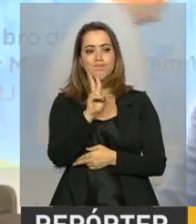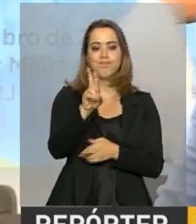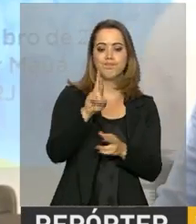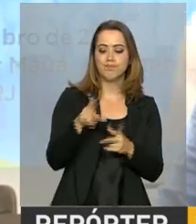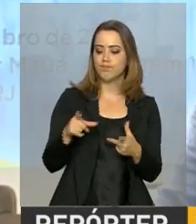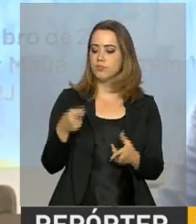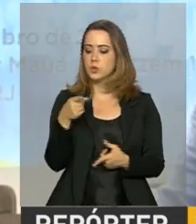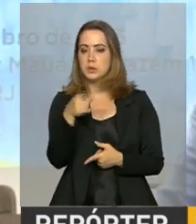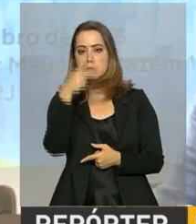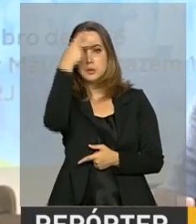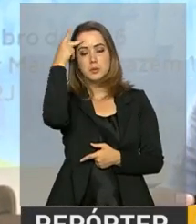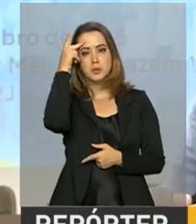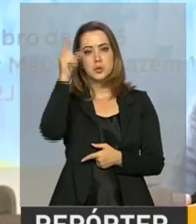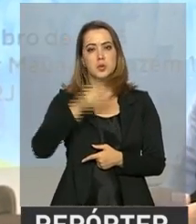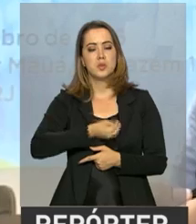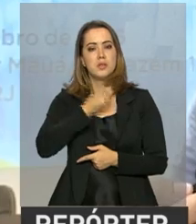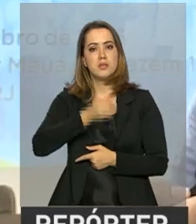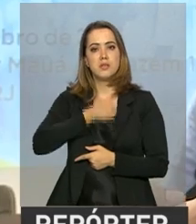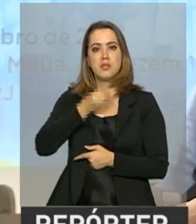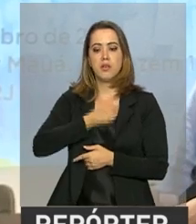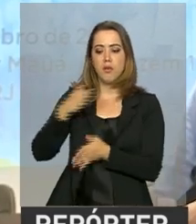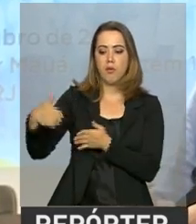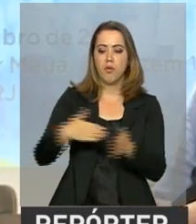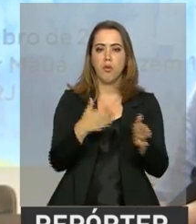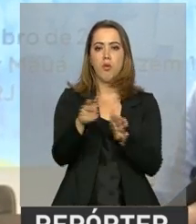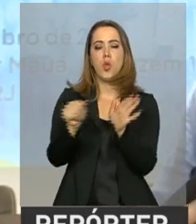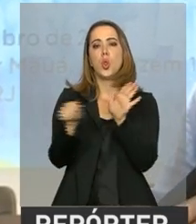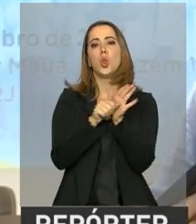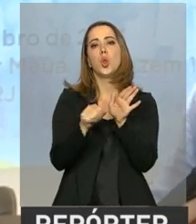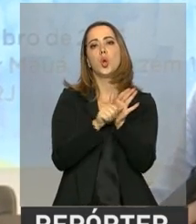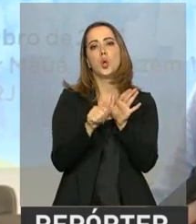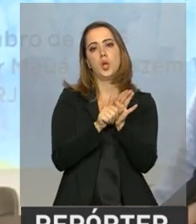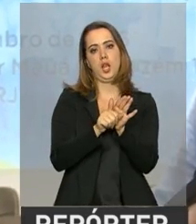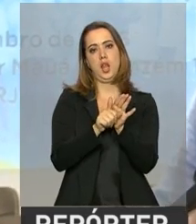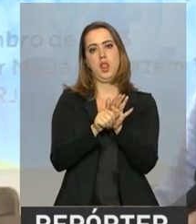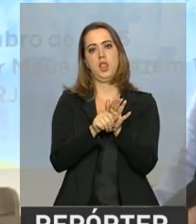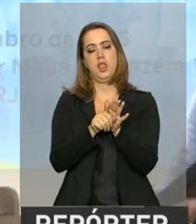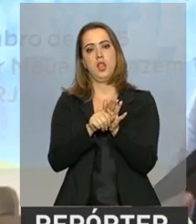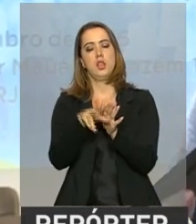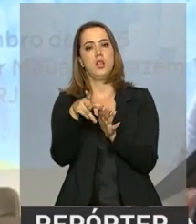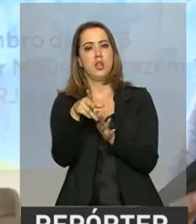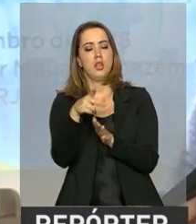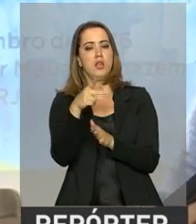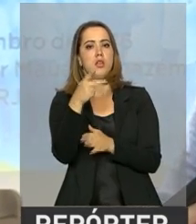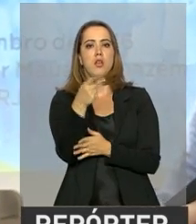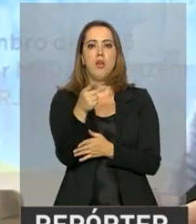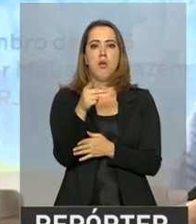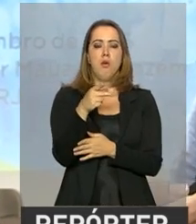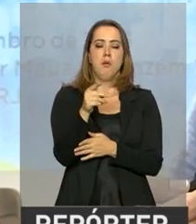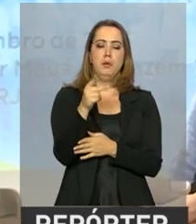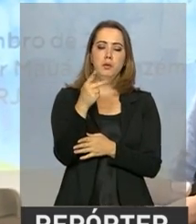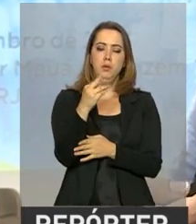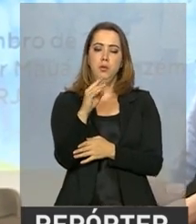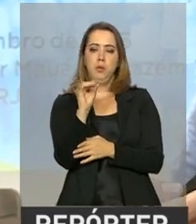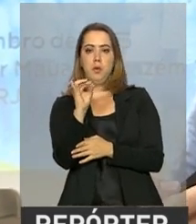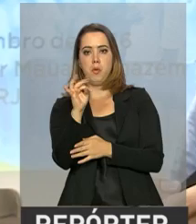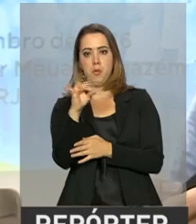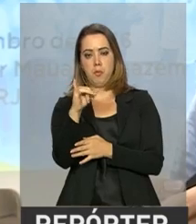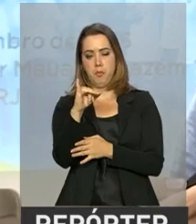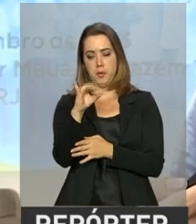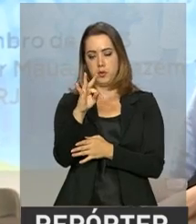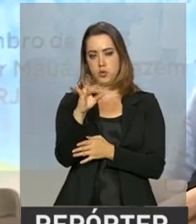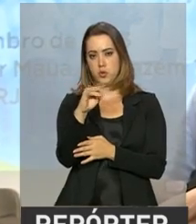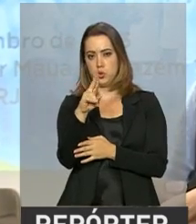moradoras de rua, drogadas, prostitutas, que infelizmente não tem um acolhimento